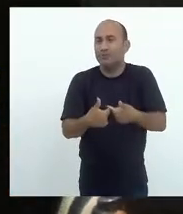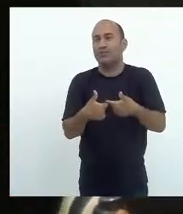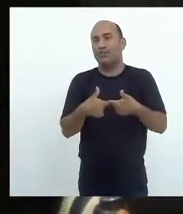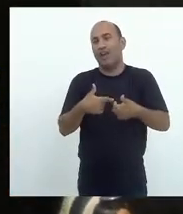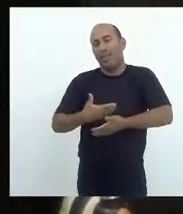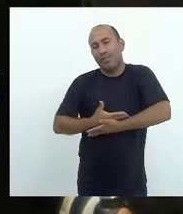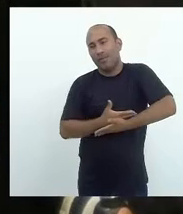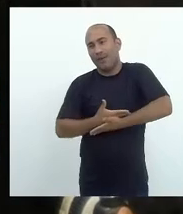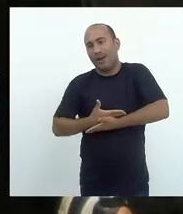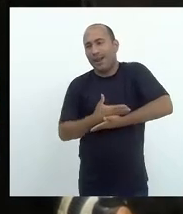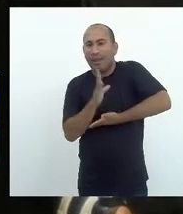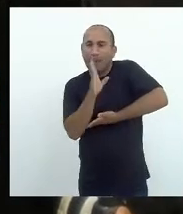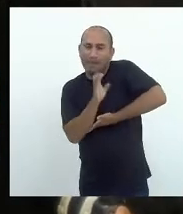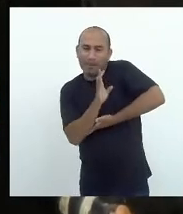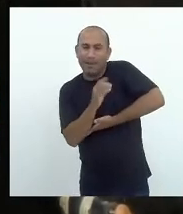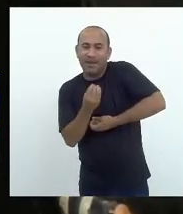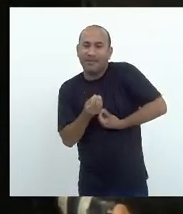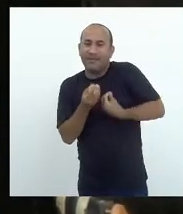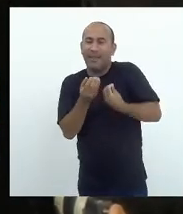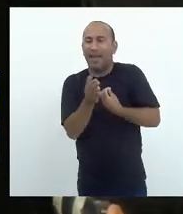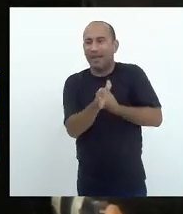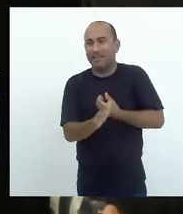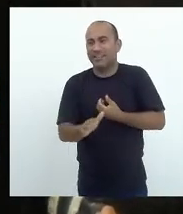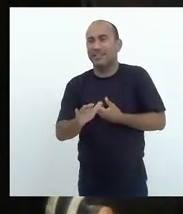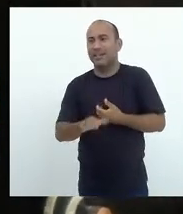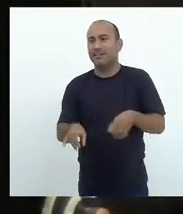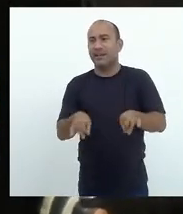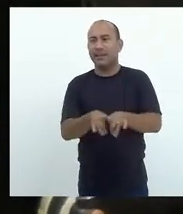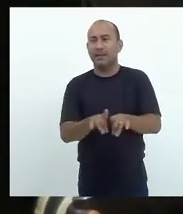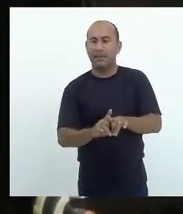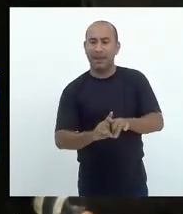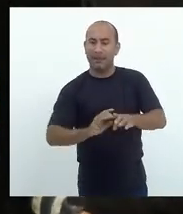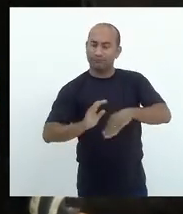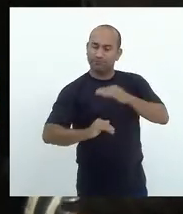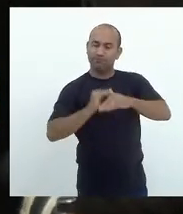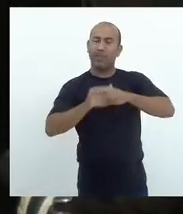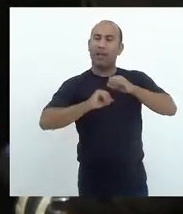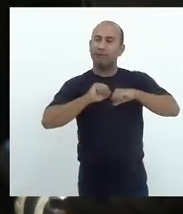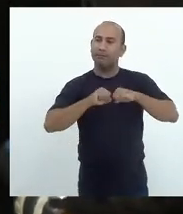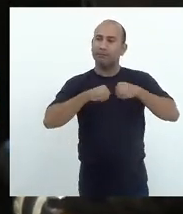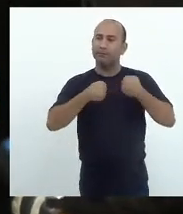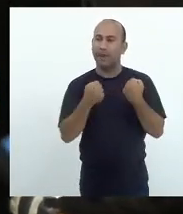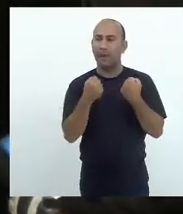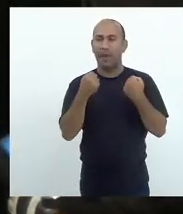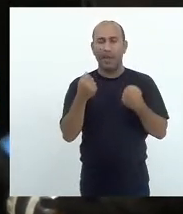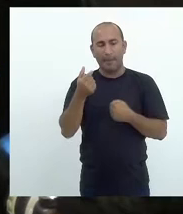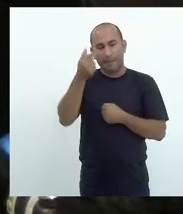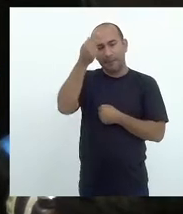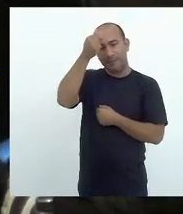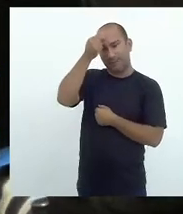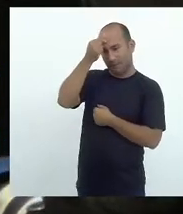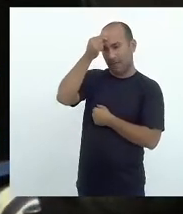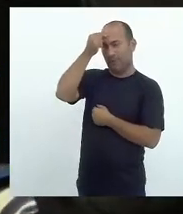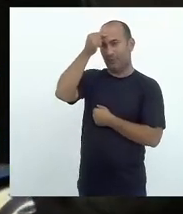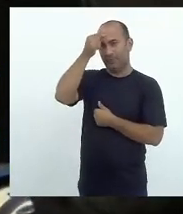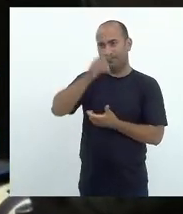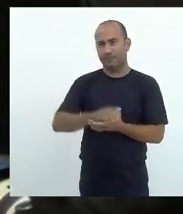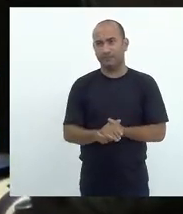traz benefício para as crianças, inclusive para o seu desenvolvimento físico, mental,